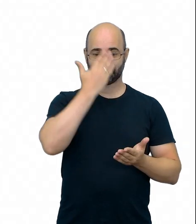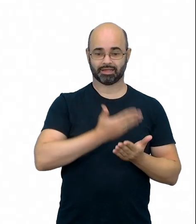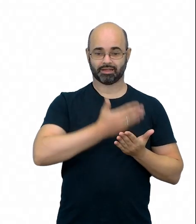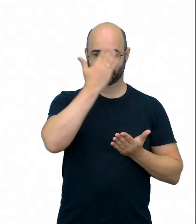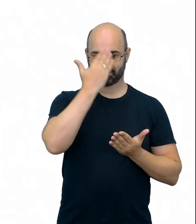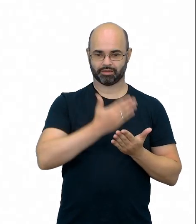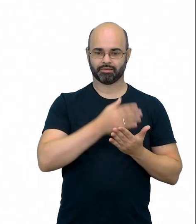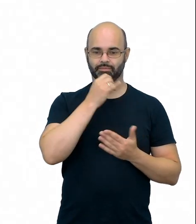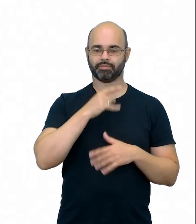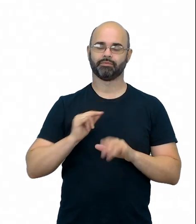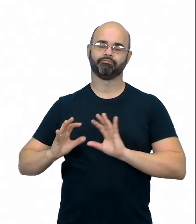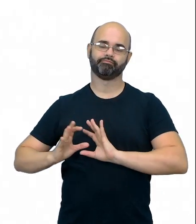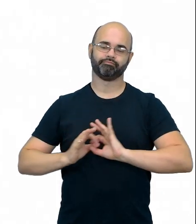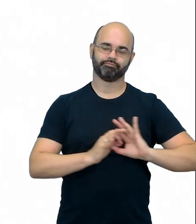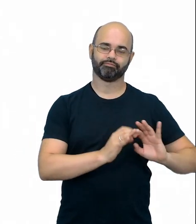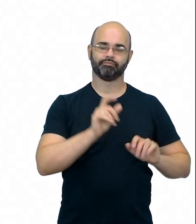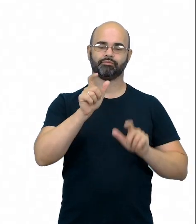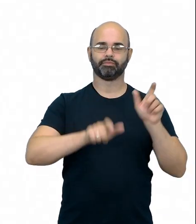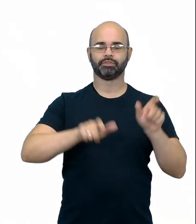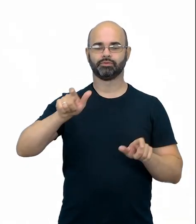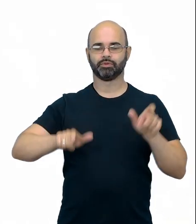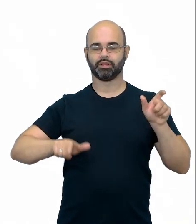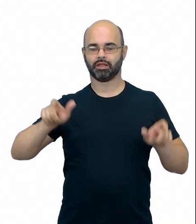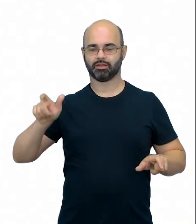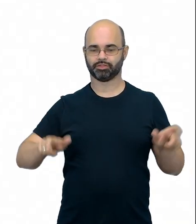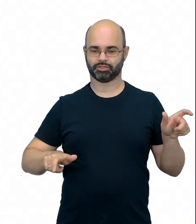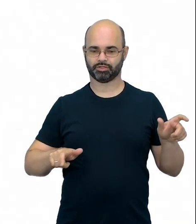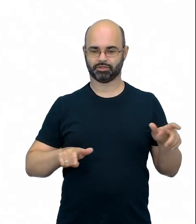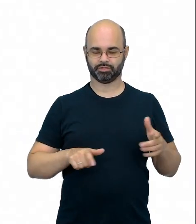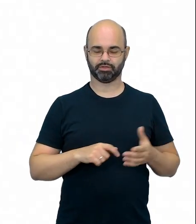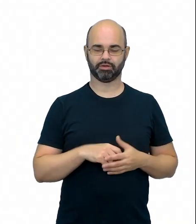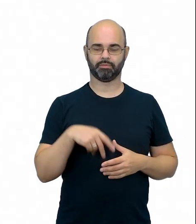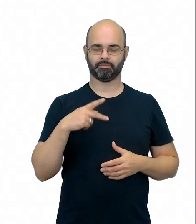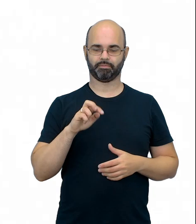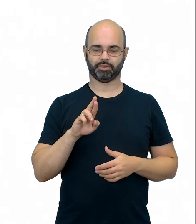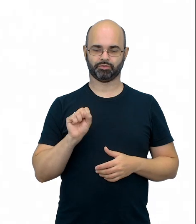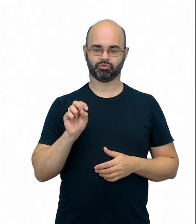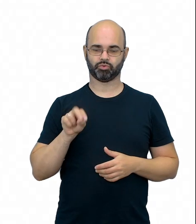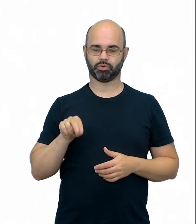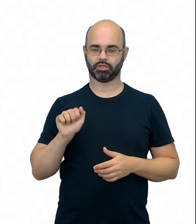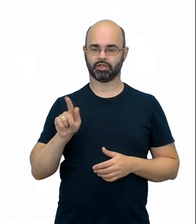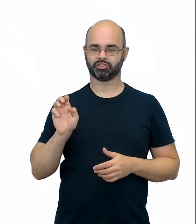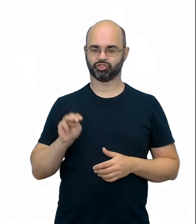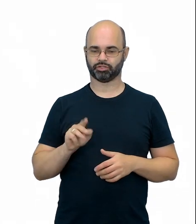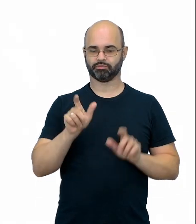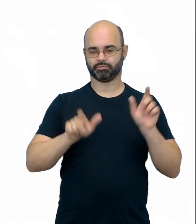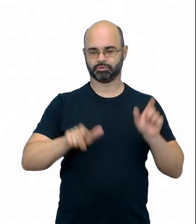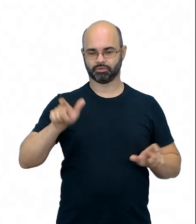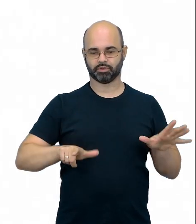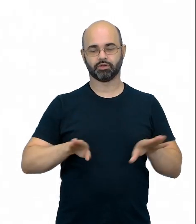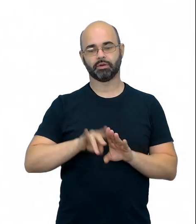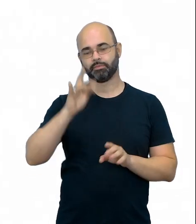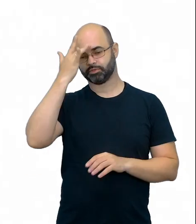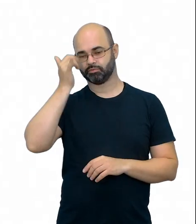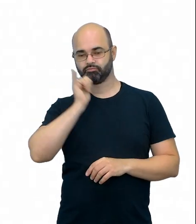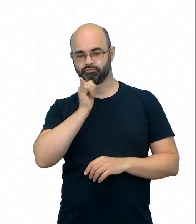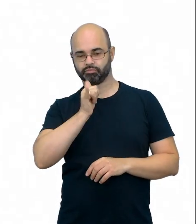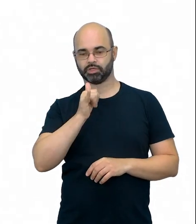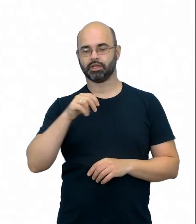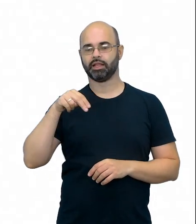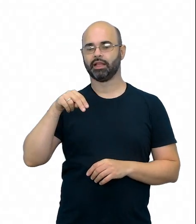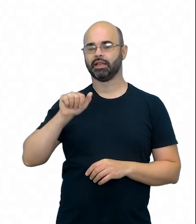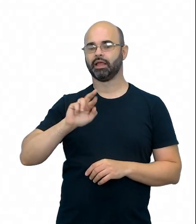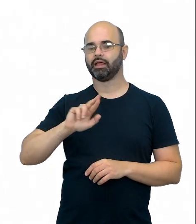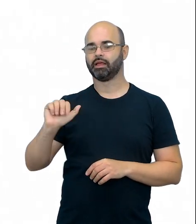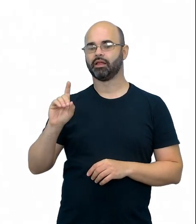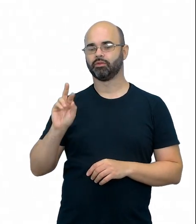enredo, personagem, narrador, assim como as diferenças entre o texto escrito, oral, e a leitura compartilhada